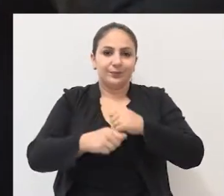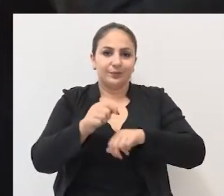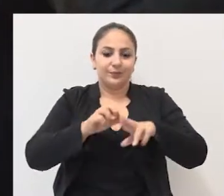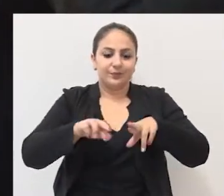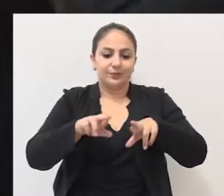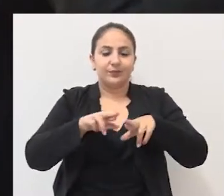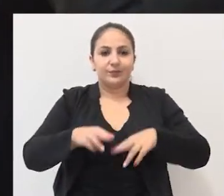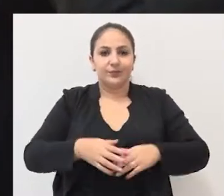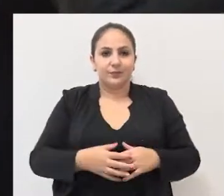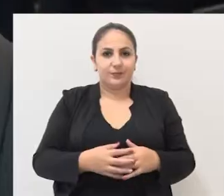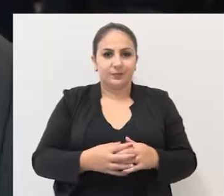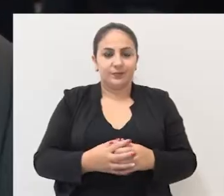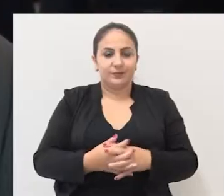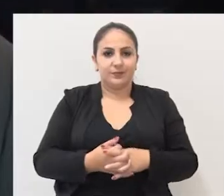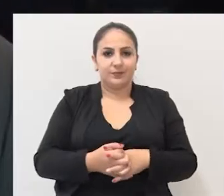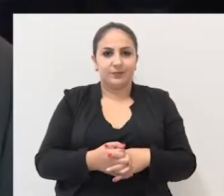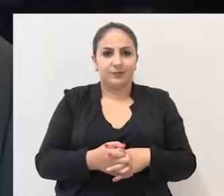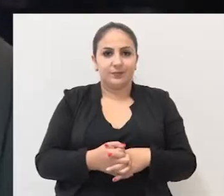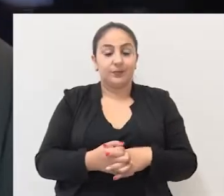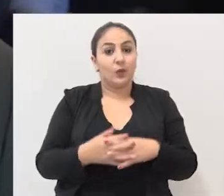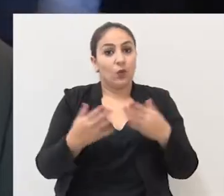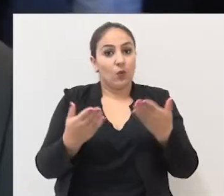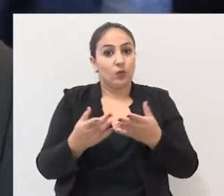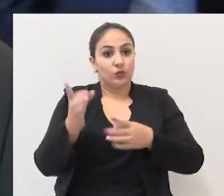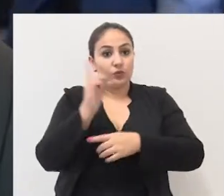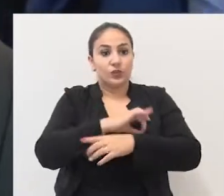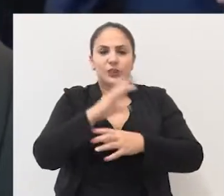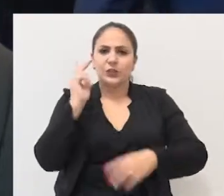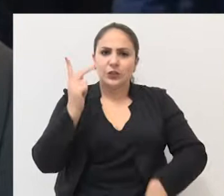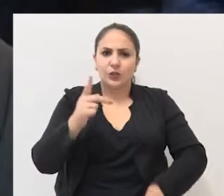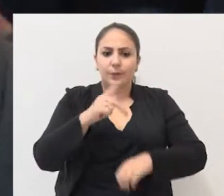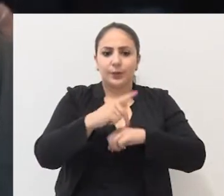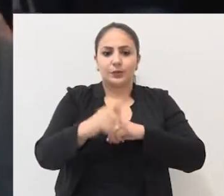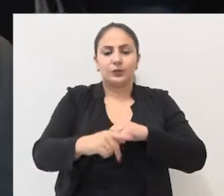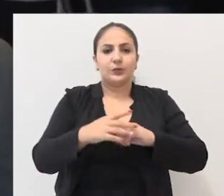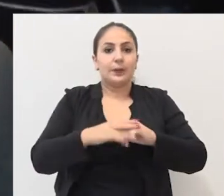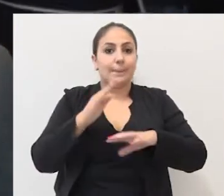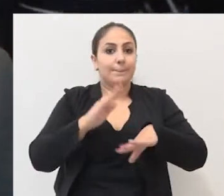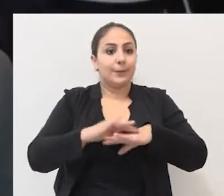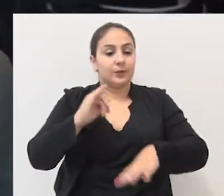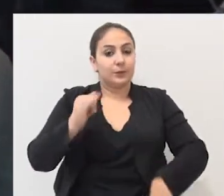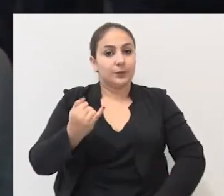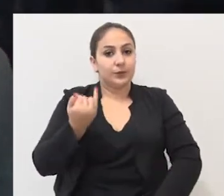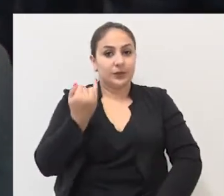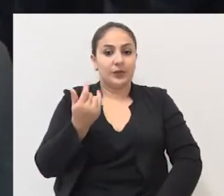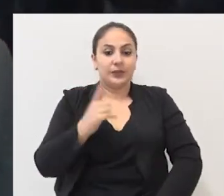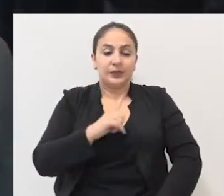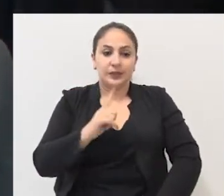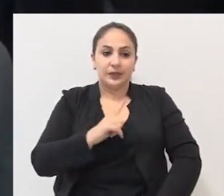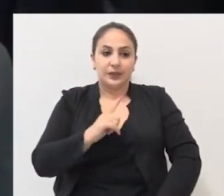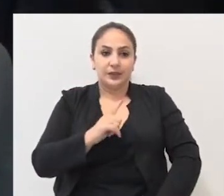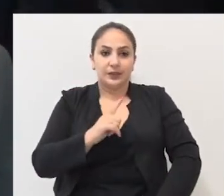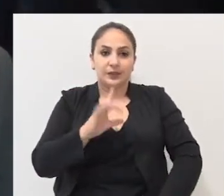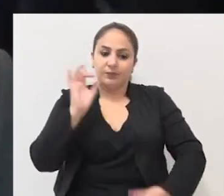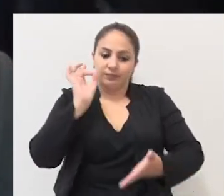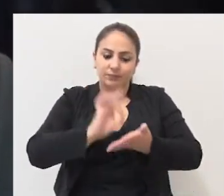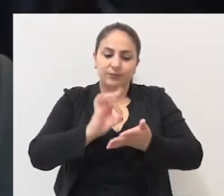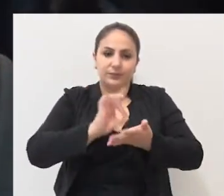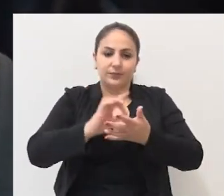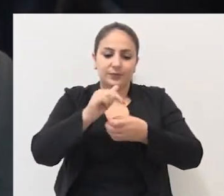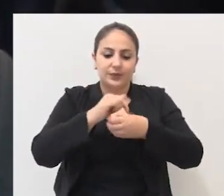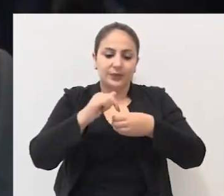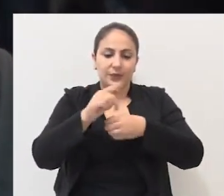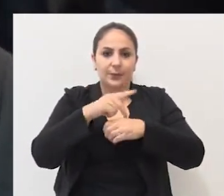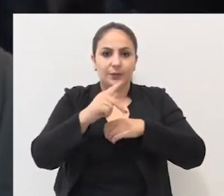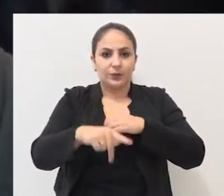economia regional. Hoje é um dia histórico para Passo Fundo. É mais uma oportunidade que está sendo concretizada na